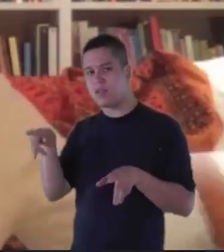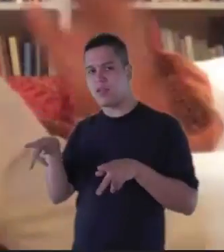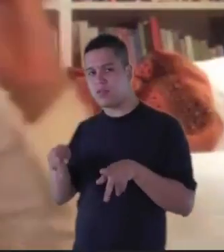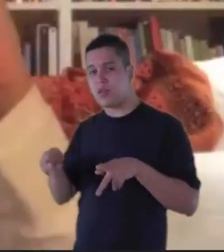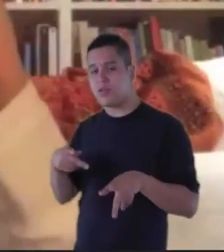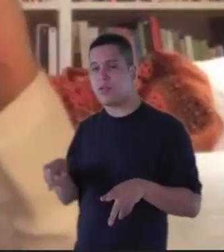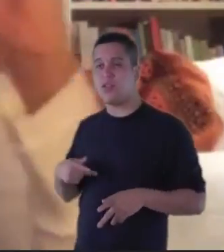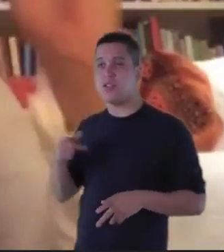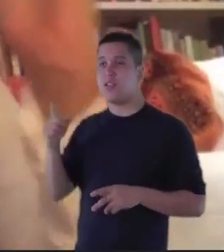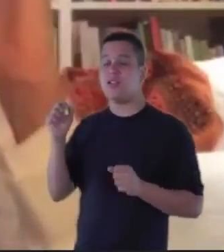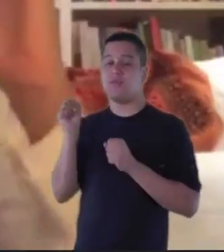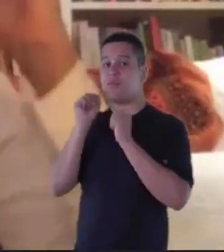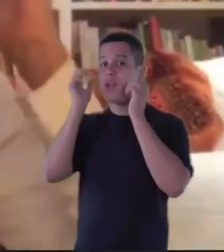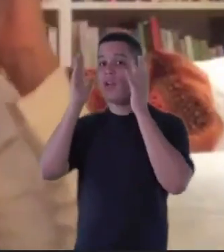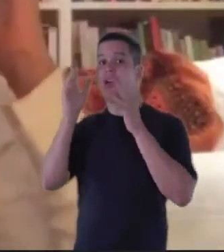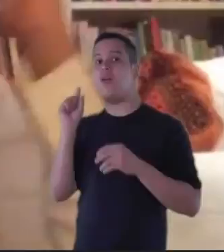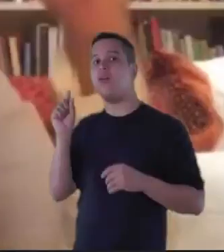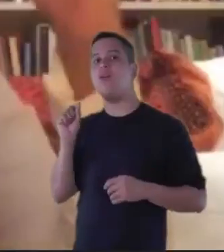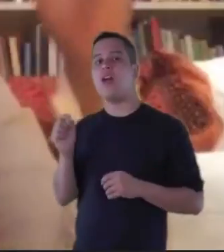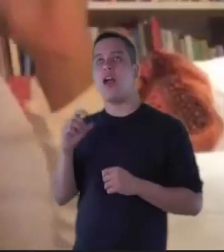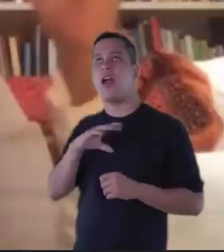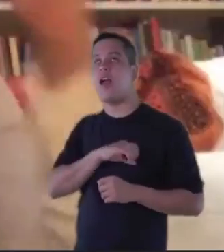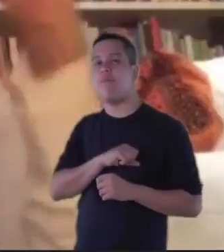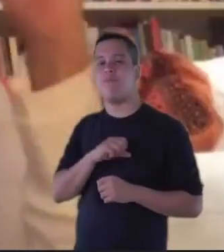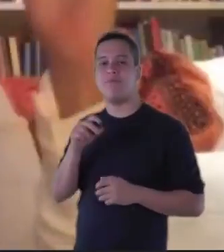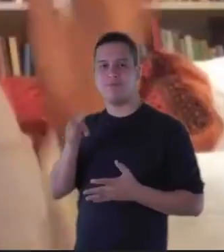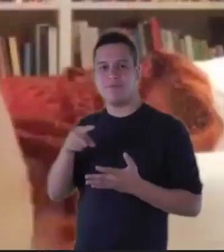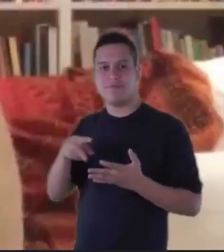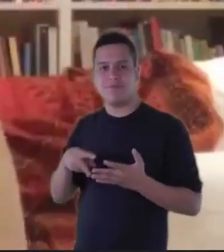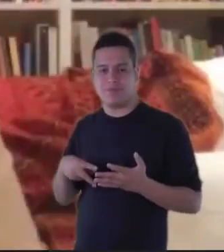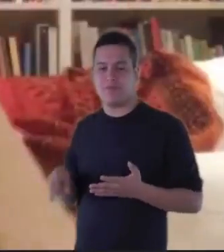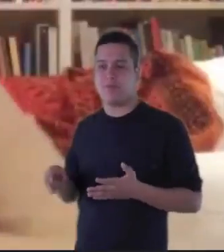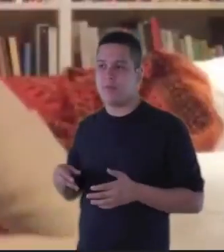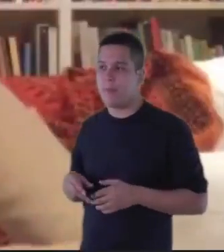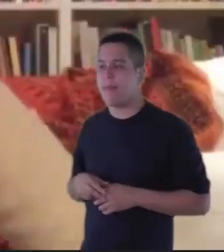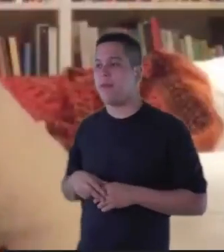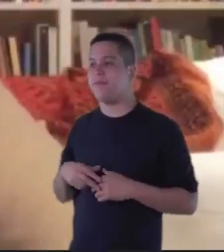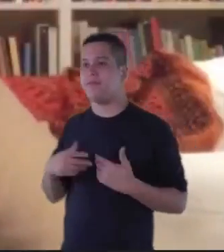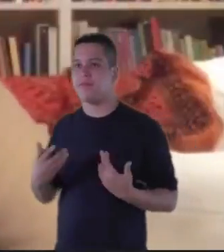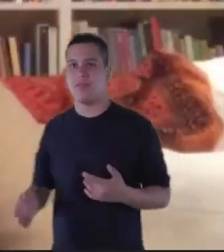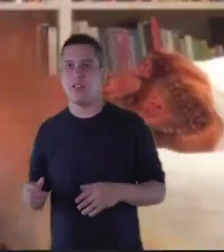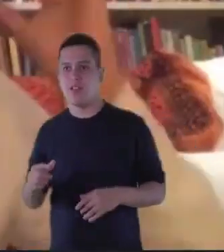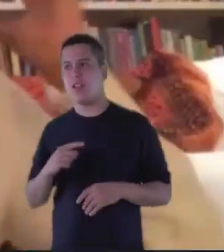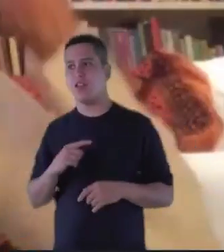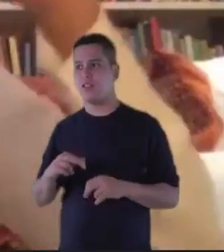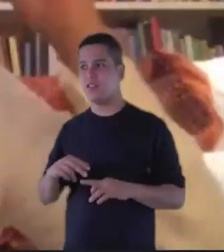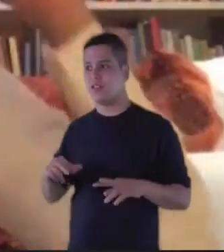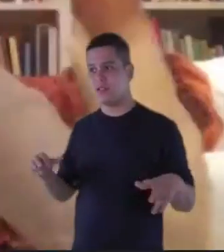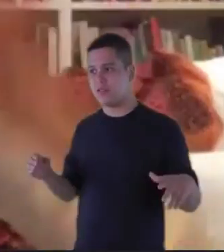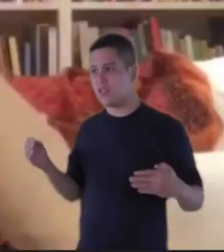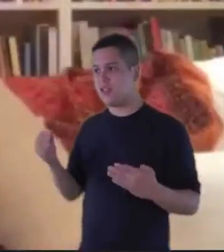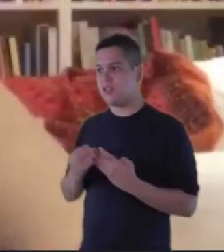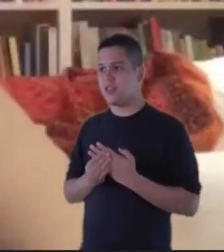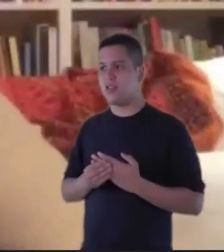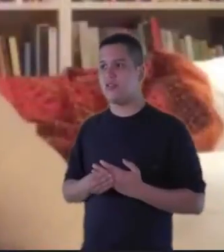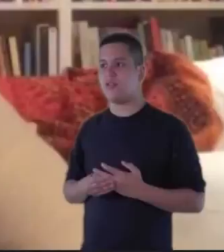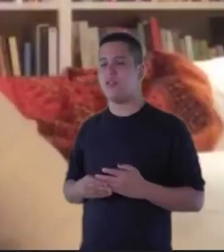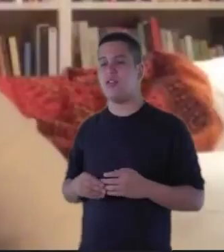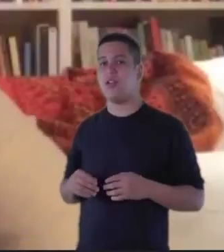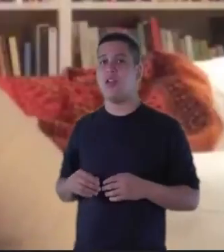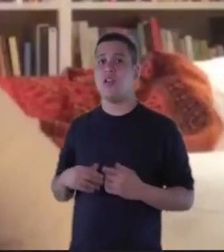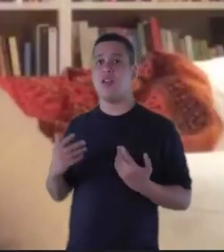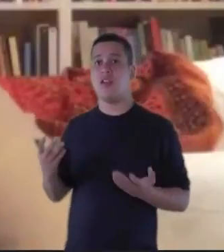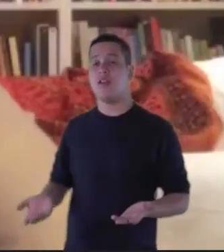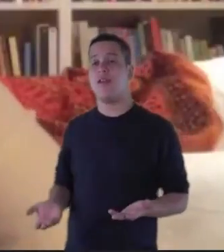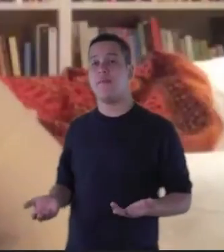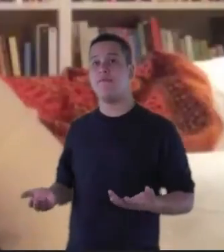Eu me lembro que tinha um corredorzinho, assim, um corredor que o corredor era repleto só de Simenon, assim, só. Era tudo, eram várias coleções.